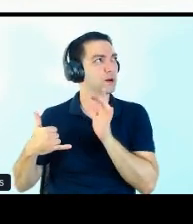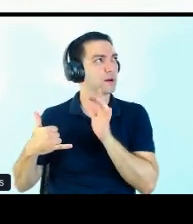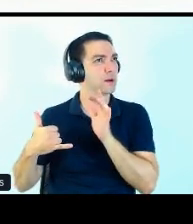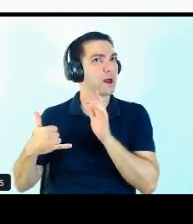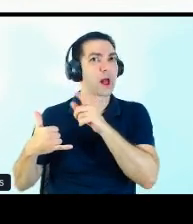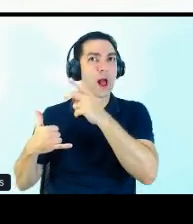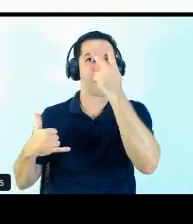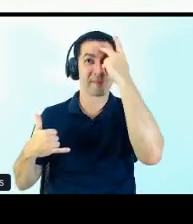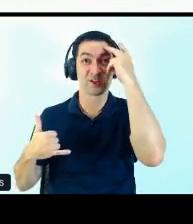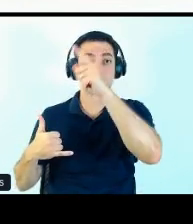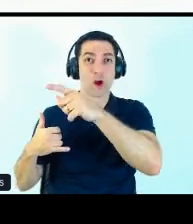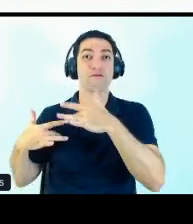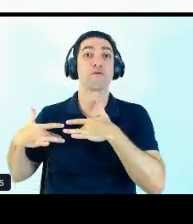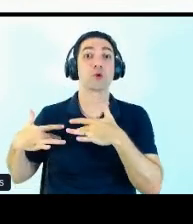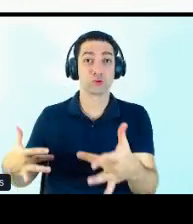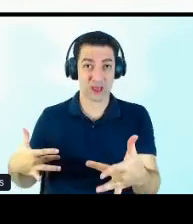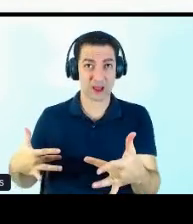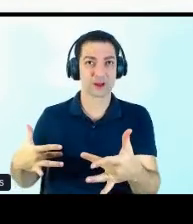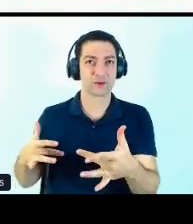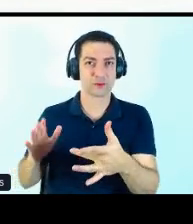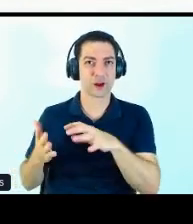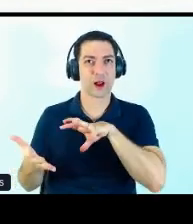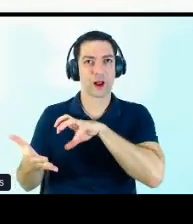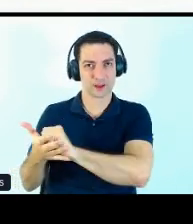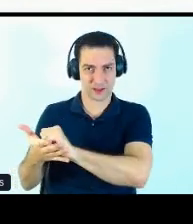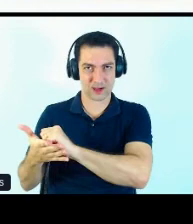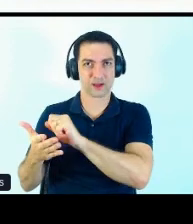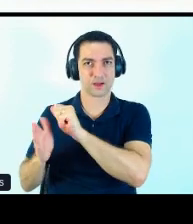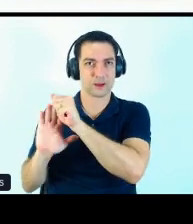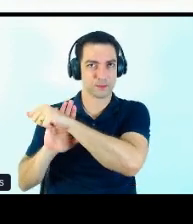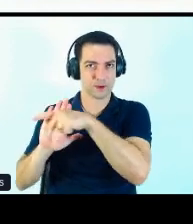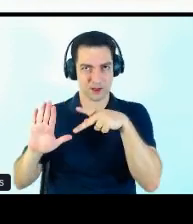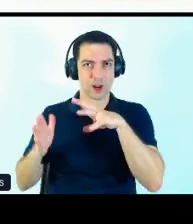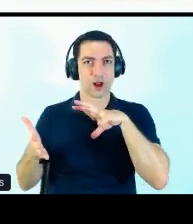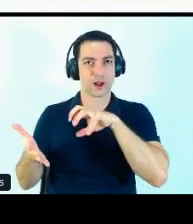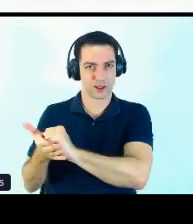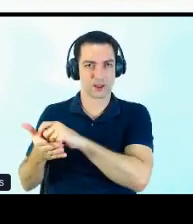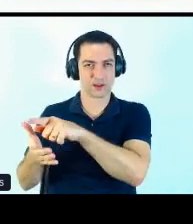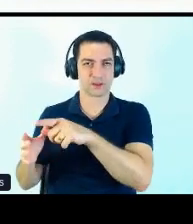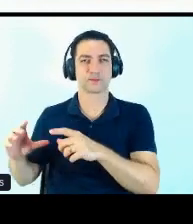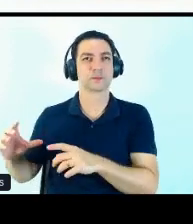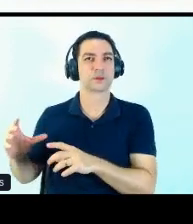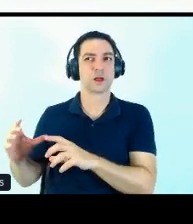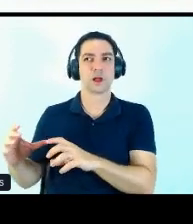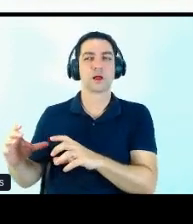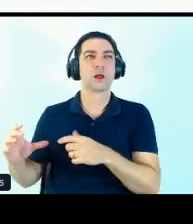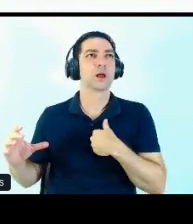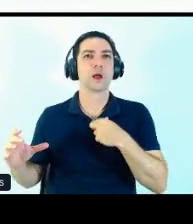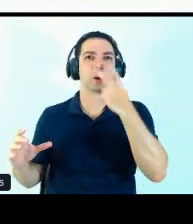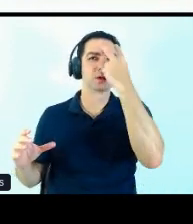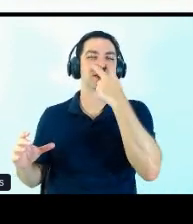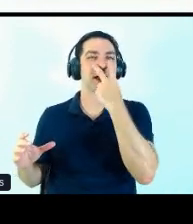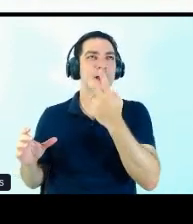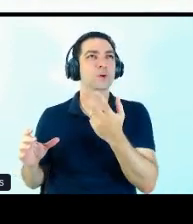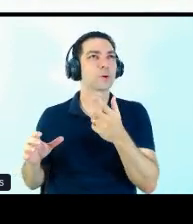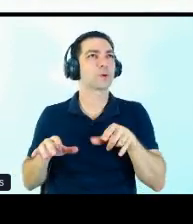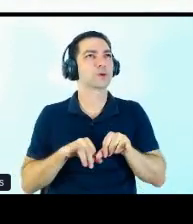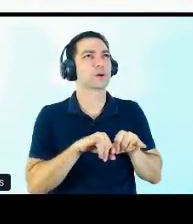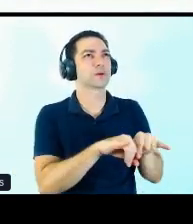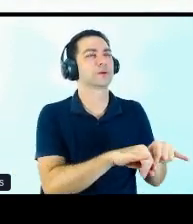cego e estou no supermercado. Aí eu vou lá na Be My Eyes, né,